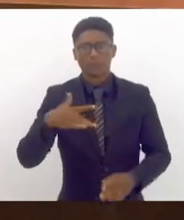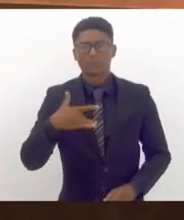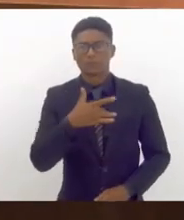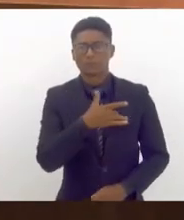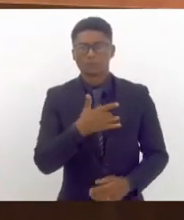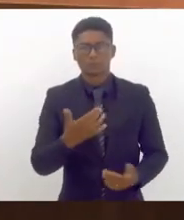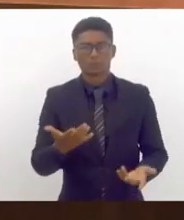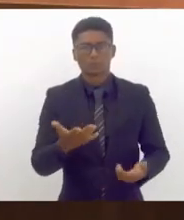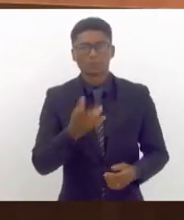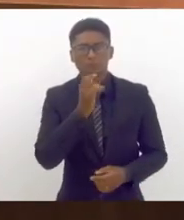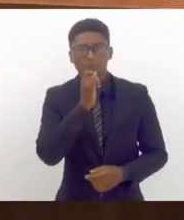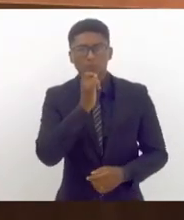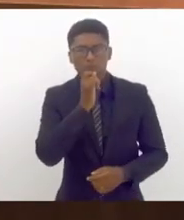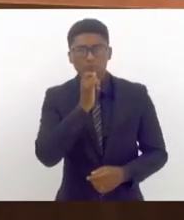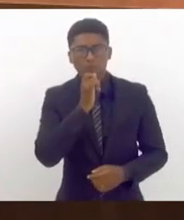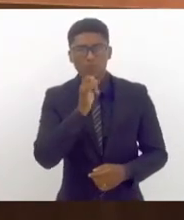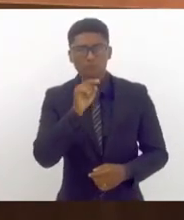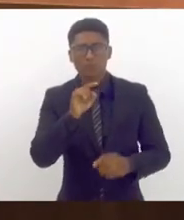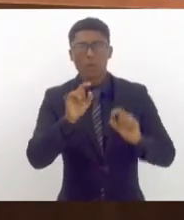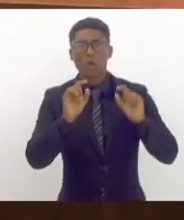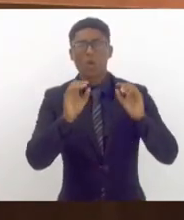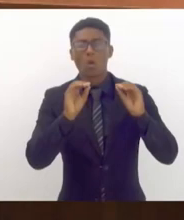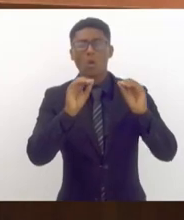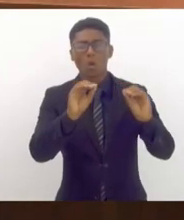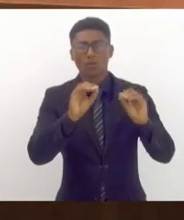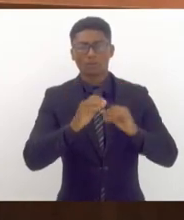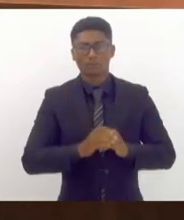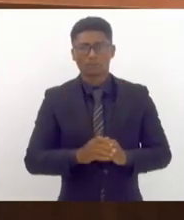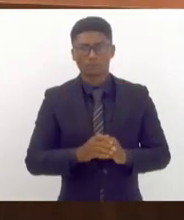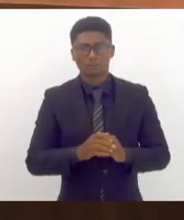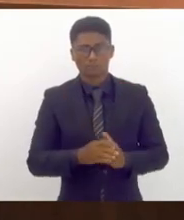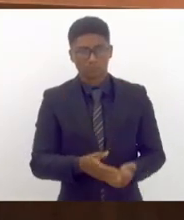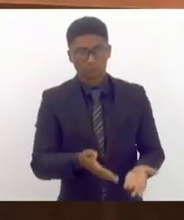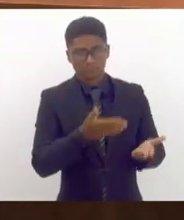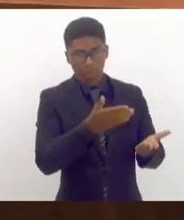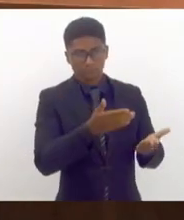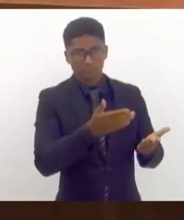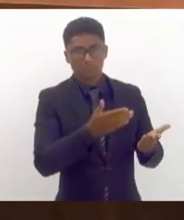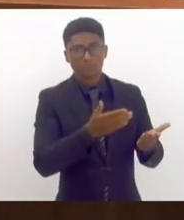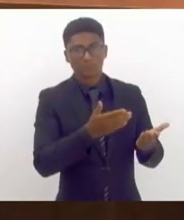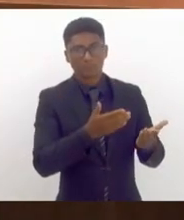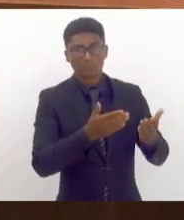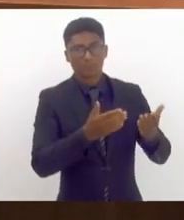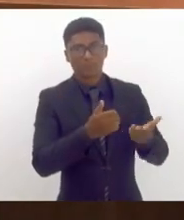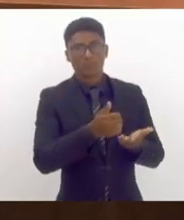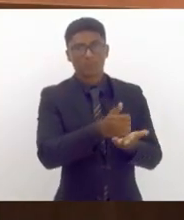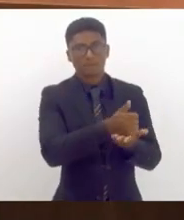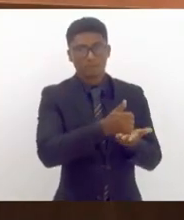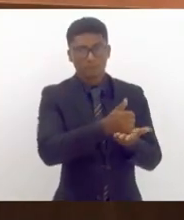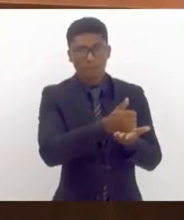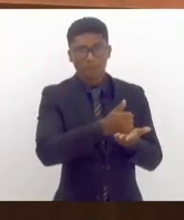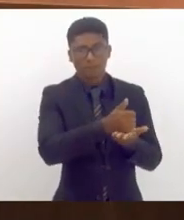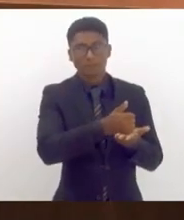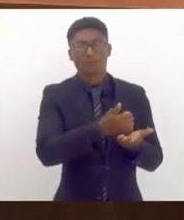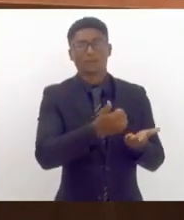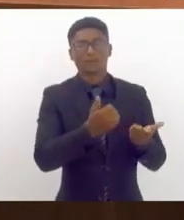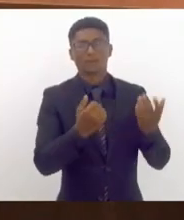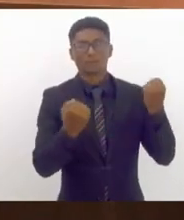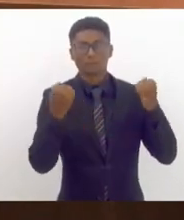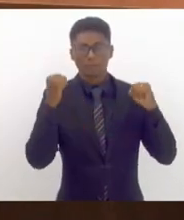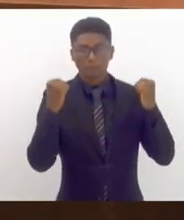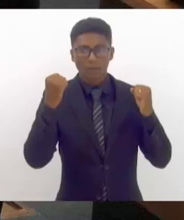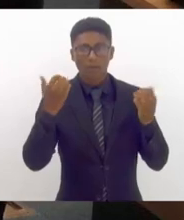exemplo, colocar, uma vez o fabricante e a farmácia no site, com destaque, colocando isso, que